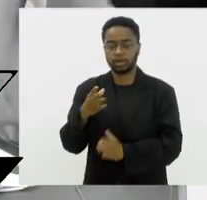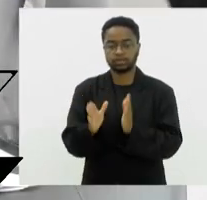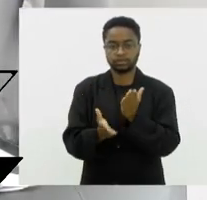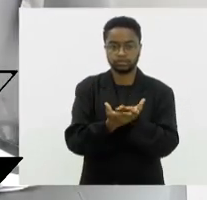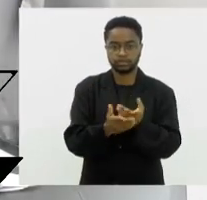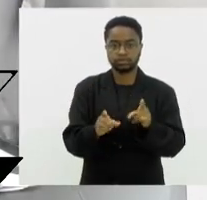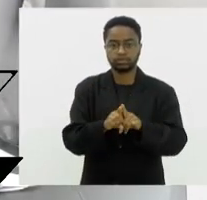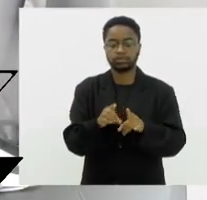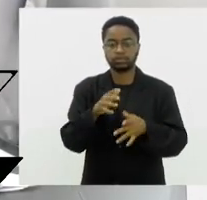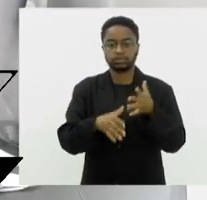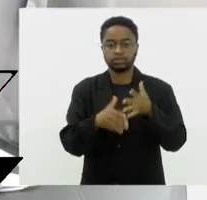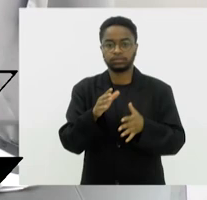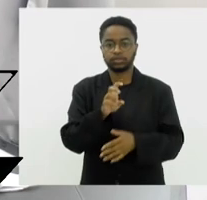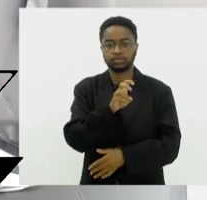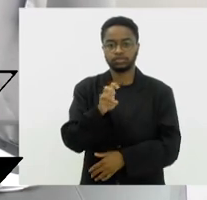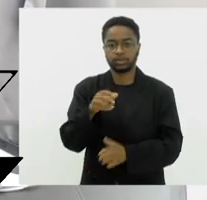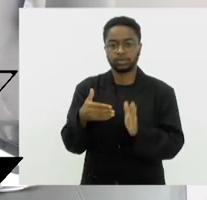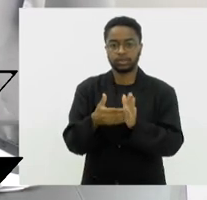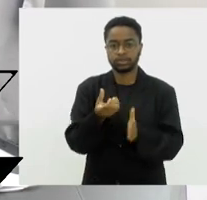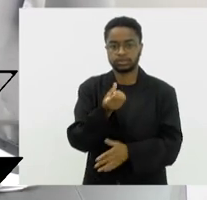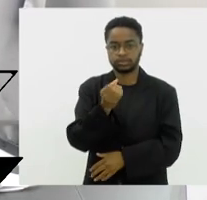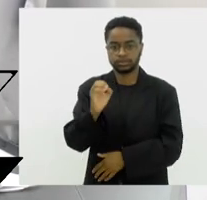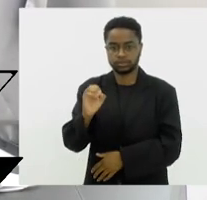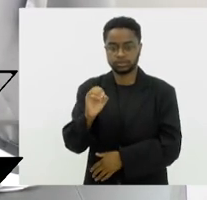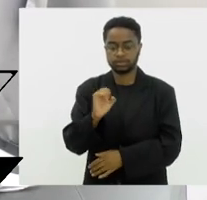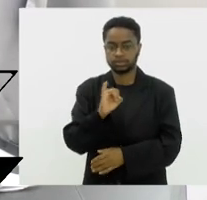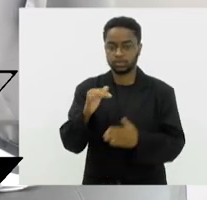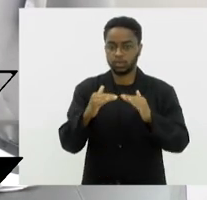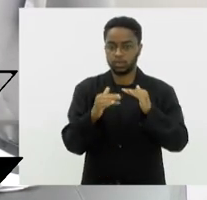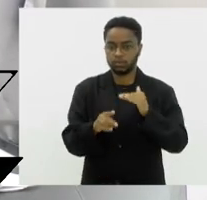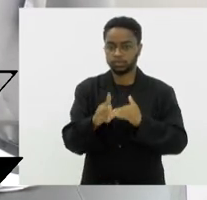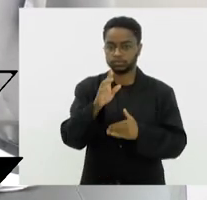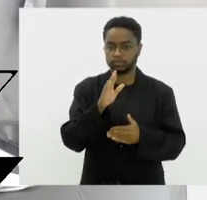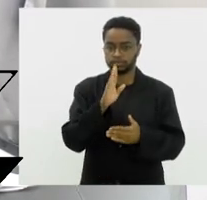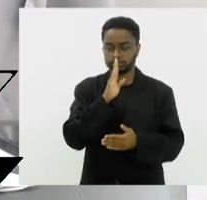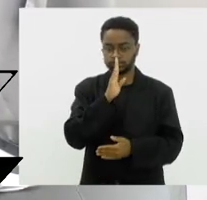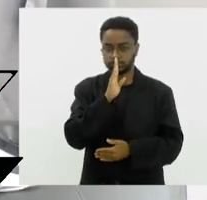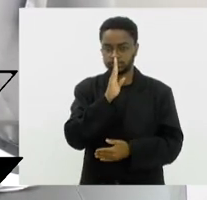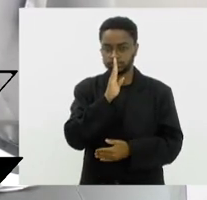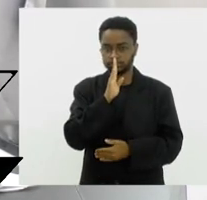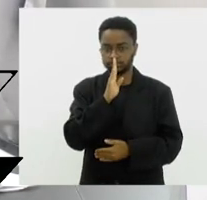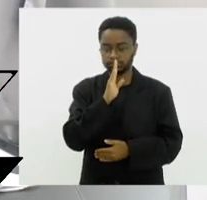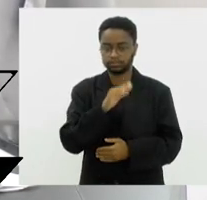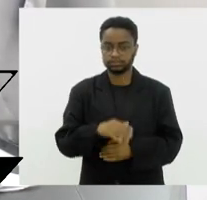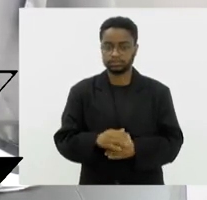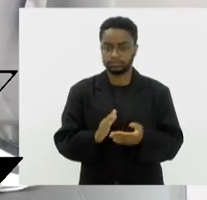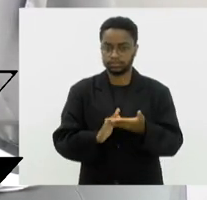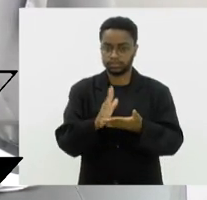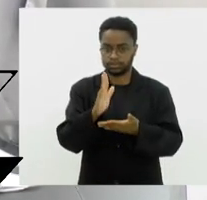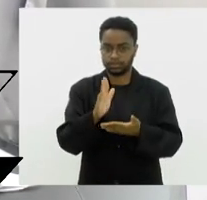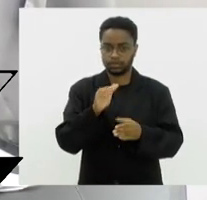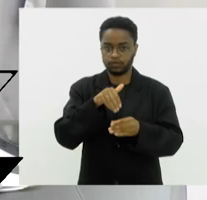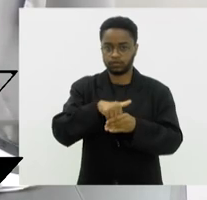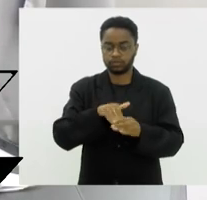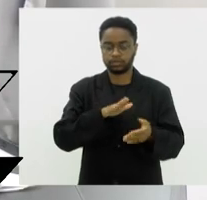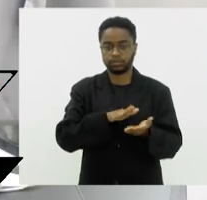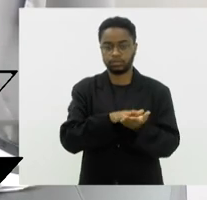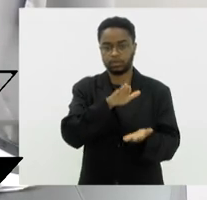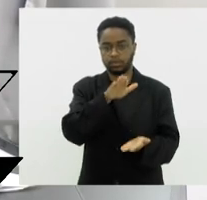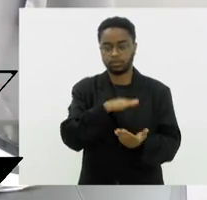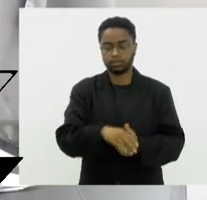a prejudicabilidade do 55 ao 60. Os senhores que aprovam a votação em bloco, permaneçam como estão, aprovada a votação em